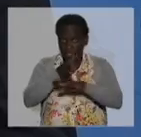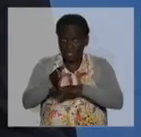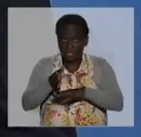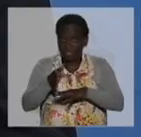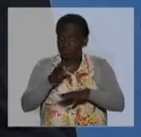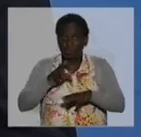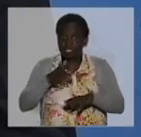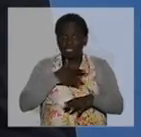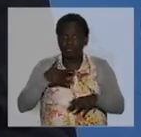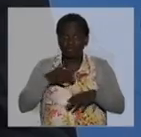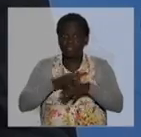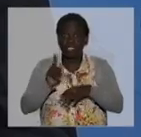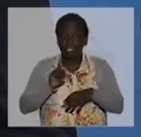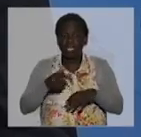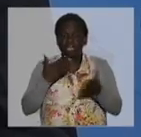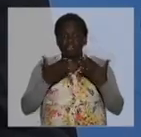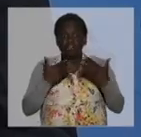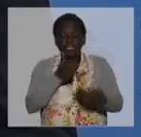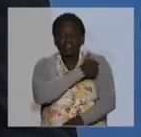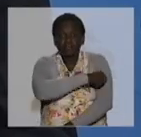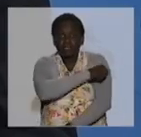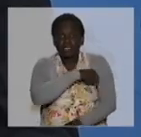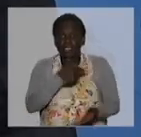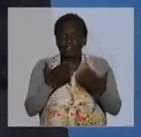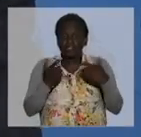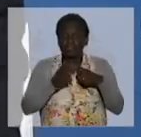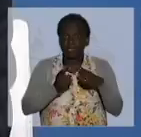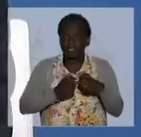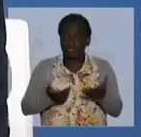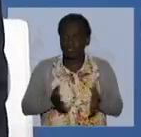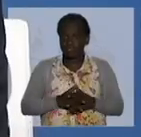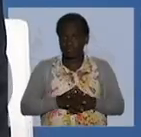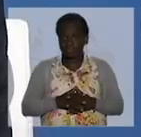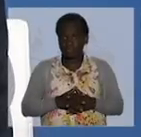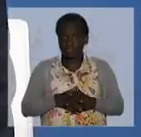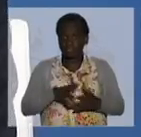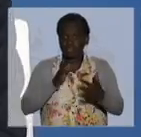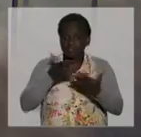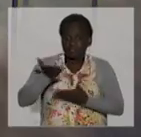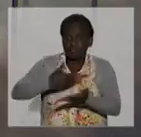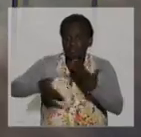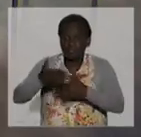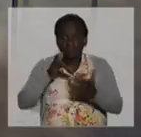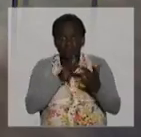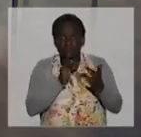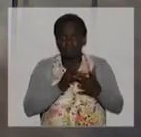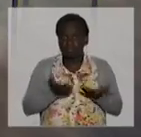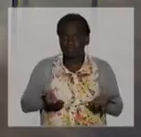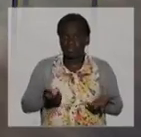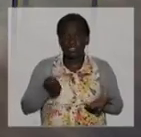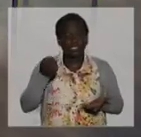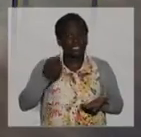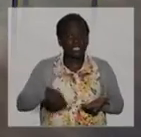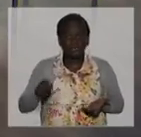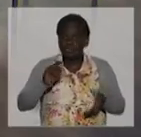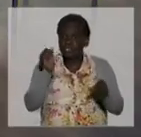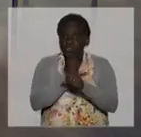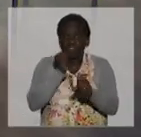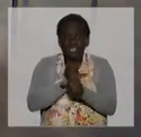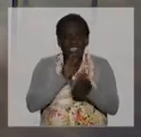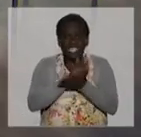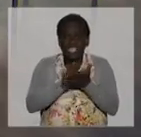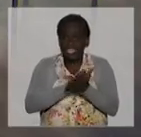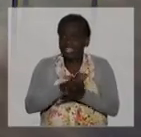mas porque eles querem conversar com o enfermeiro, eles querem falar com o médico. A convivência. A convivência. Não precisa construir